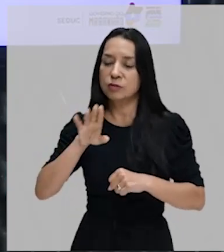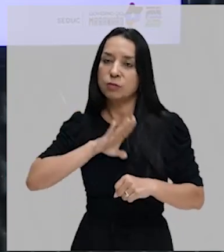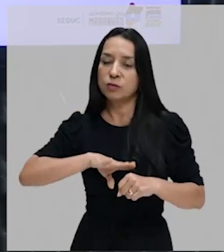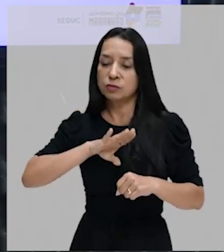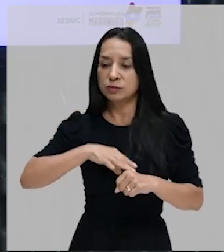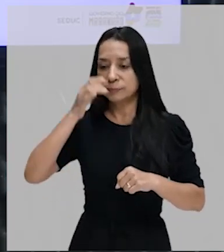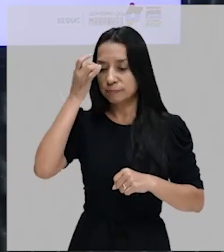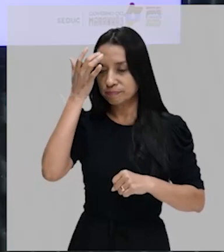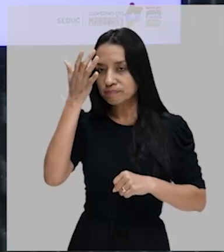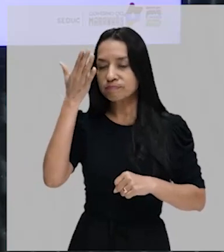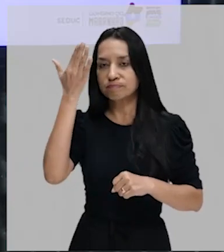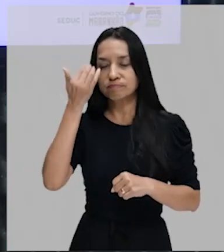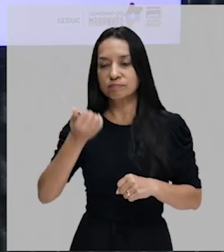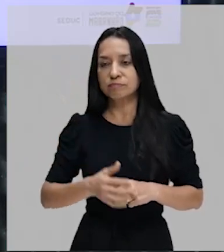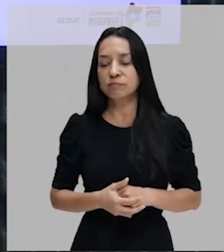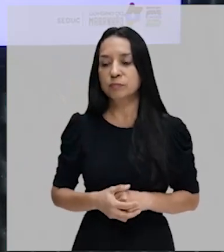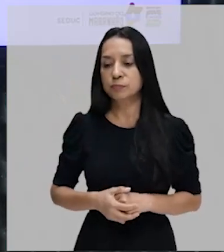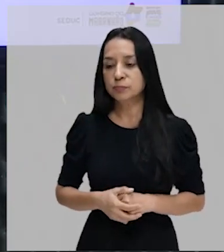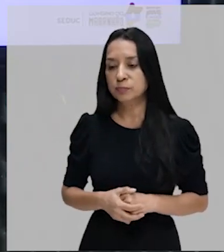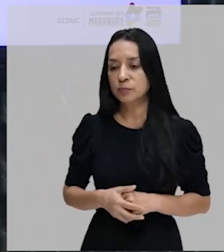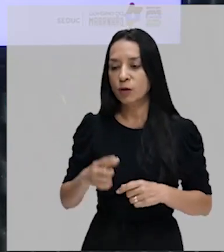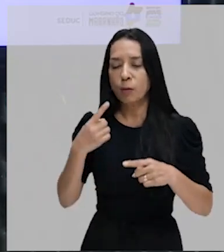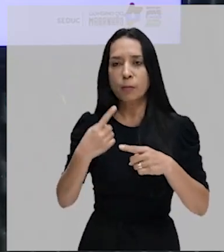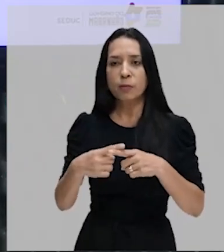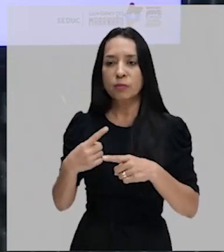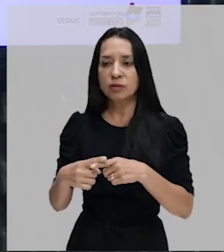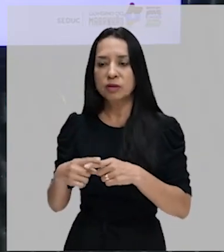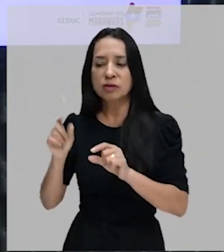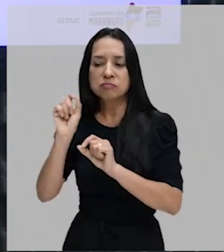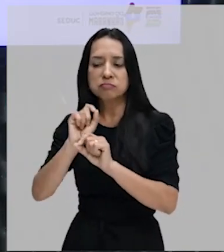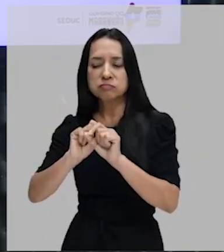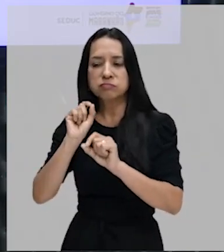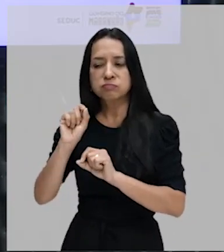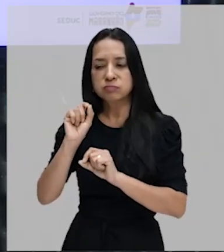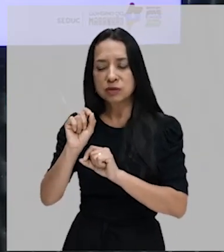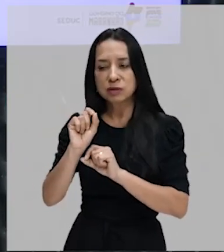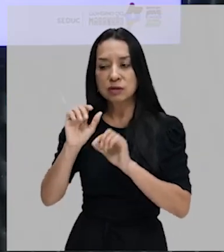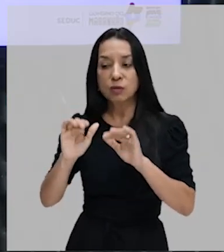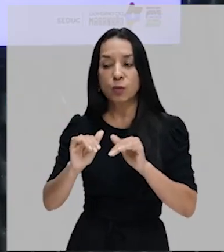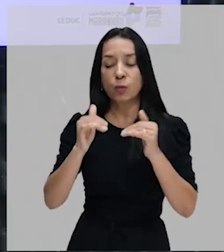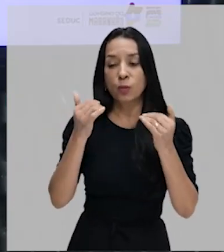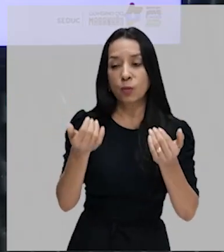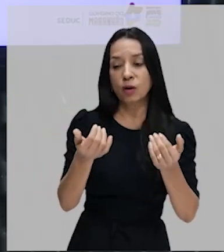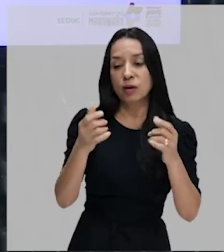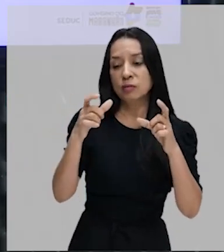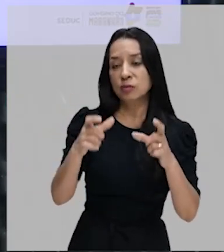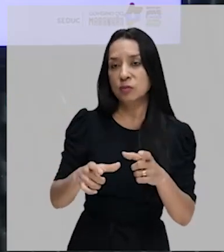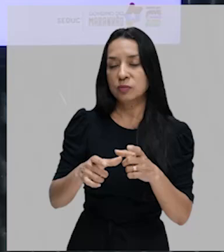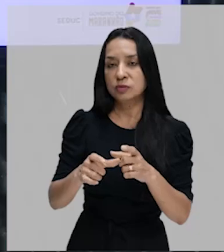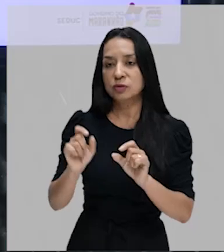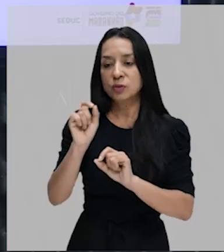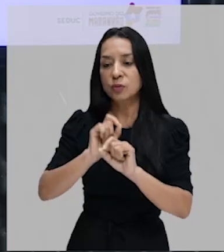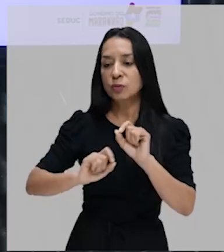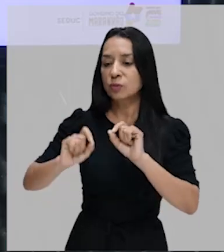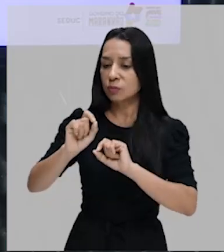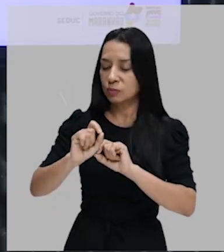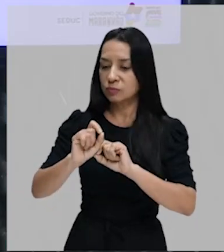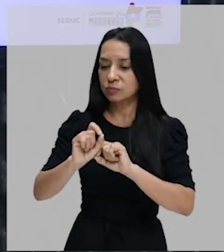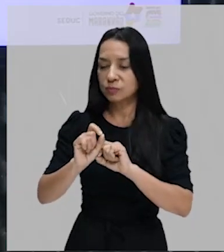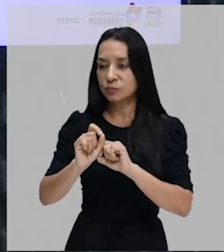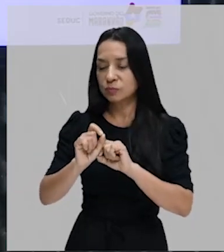de nós identificarmos, né? Por quê, quem, quando. O que determina a minha